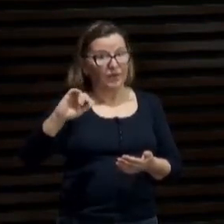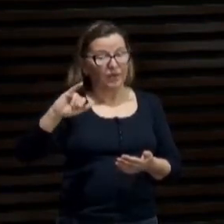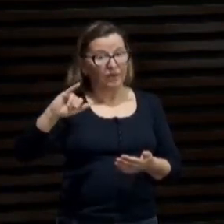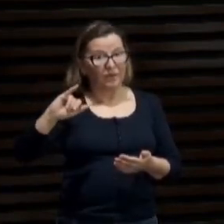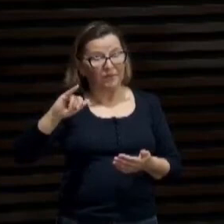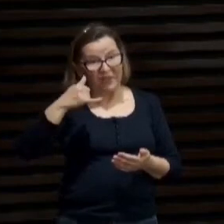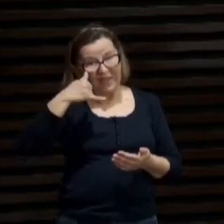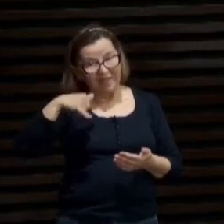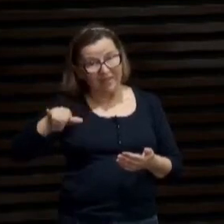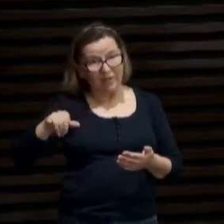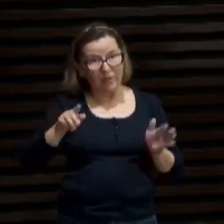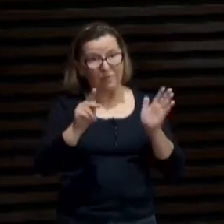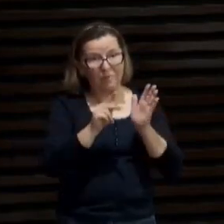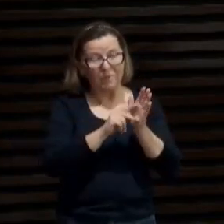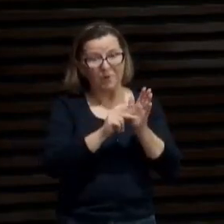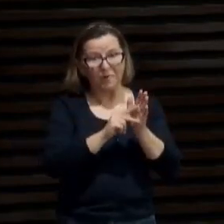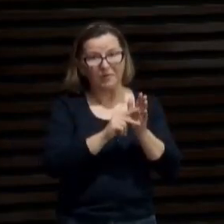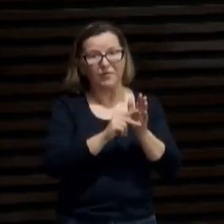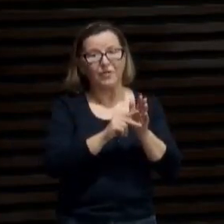nós éramos inimigos,